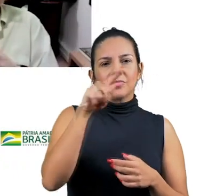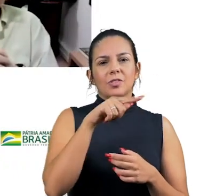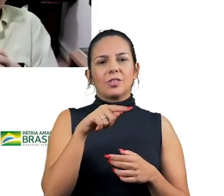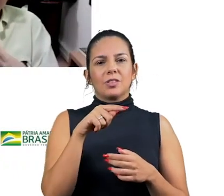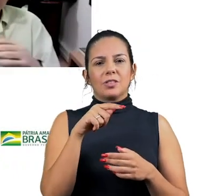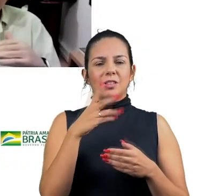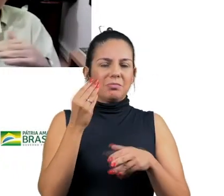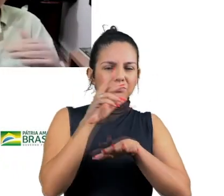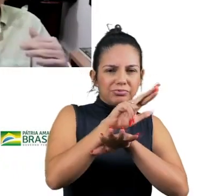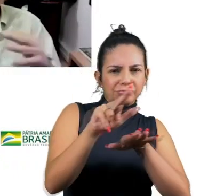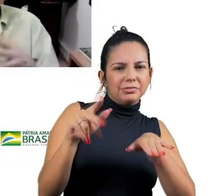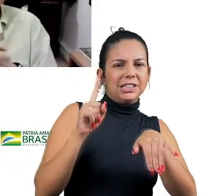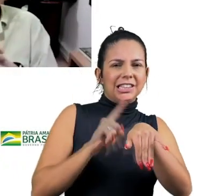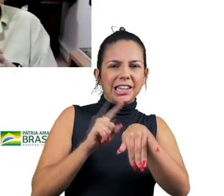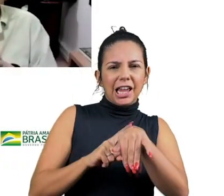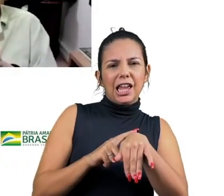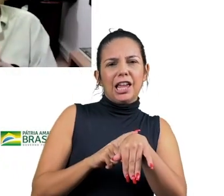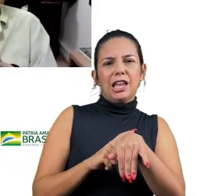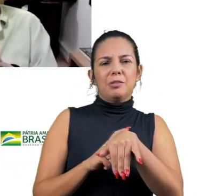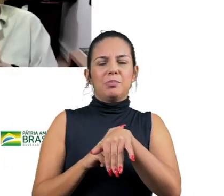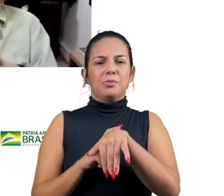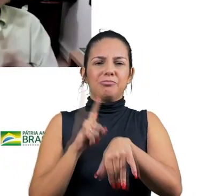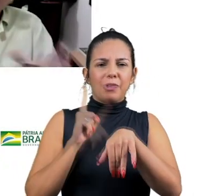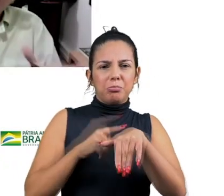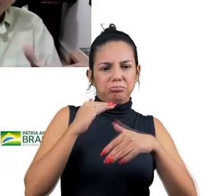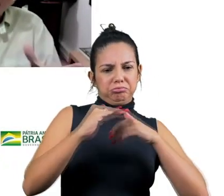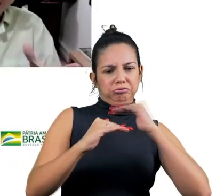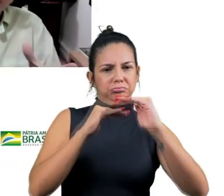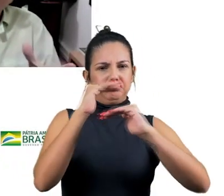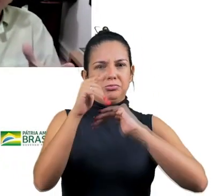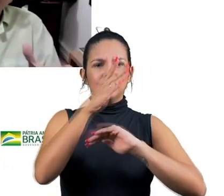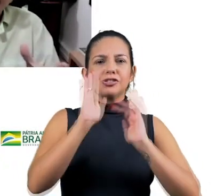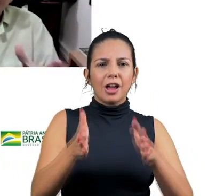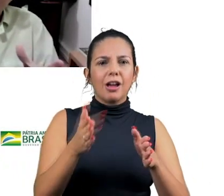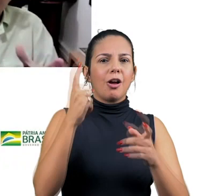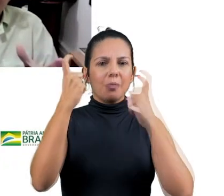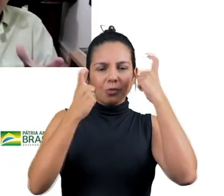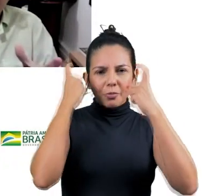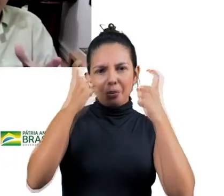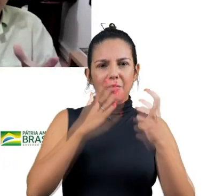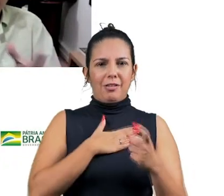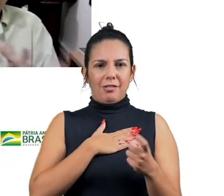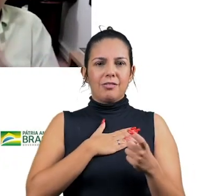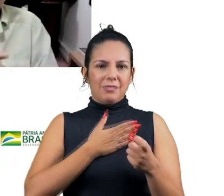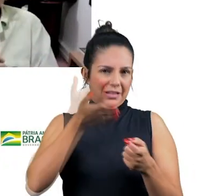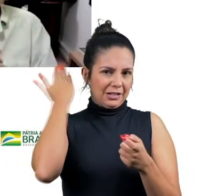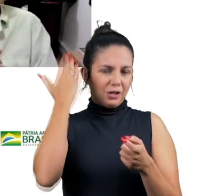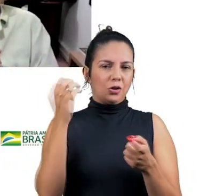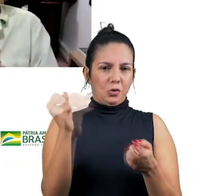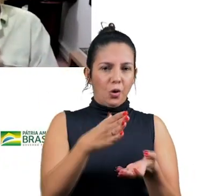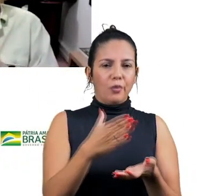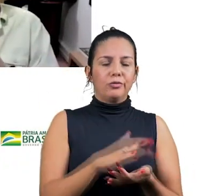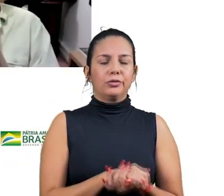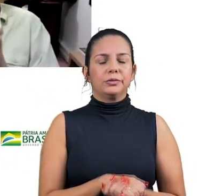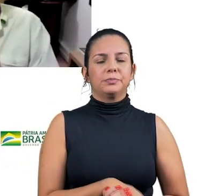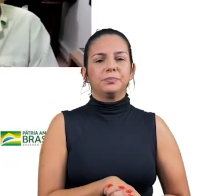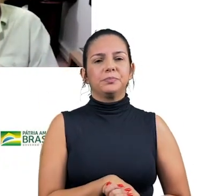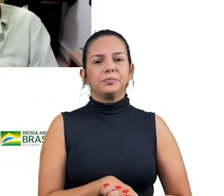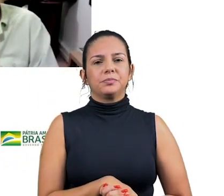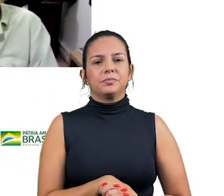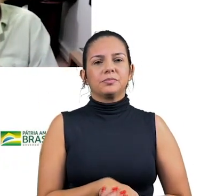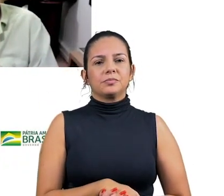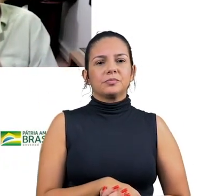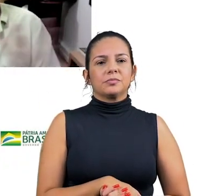esses vários tempos, essa superposição de tempos, já era uma preocupação minha na era do imprevisto. Não é? Na